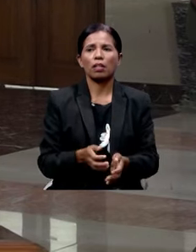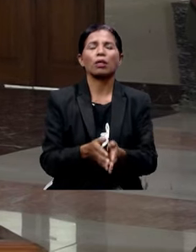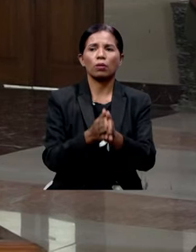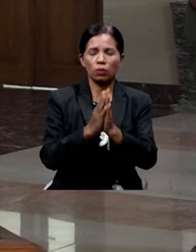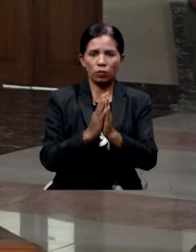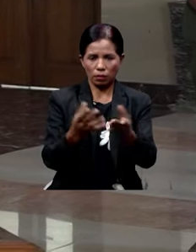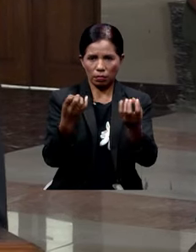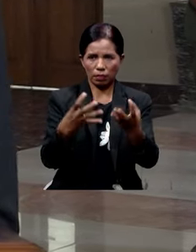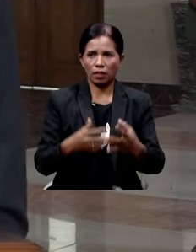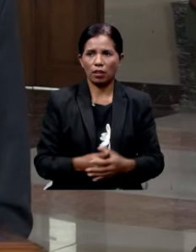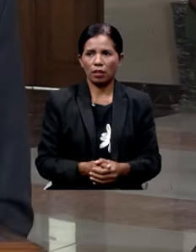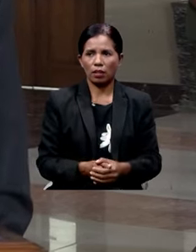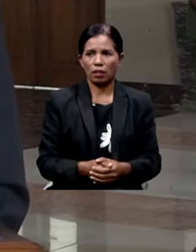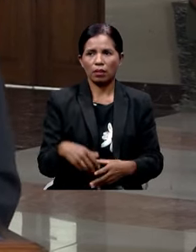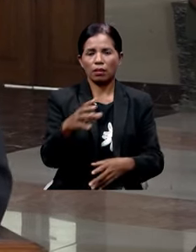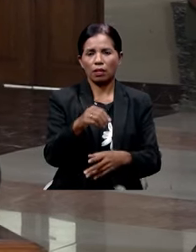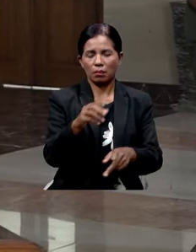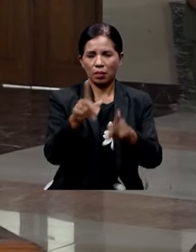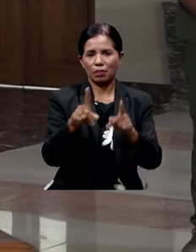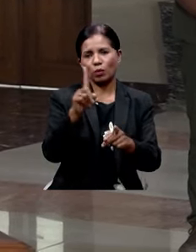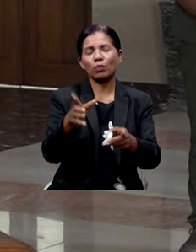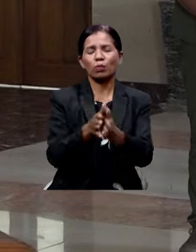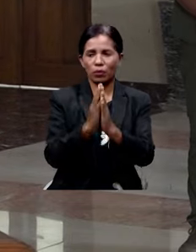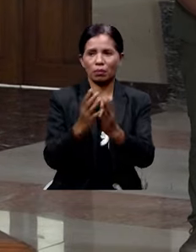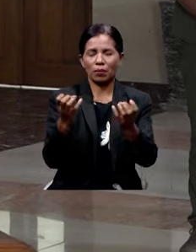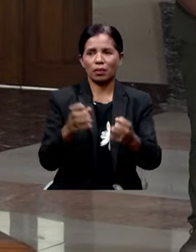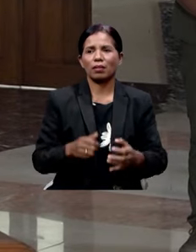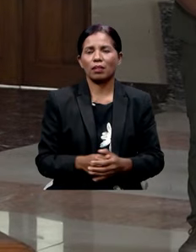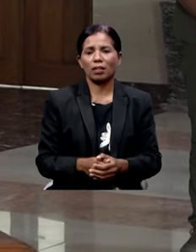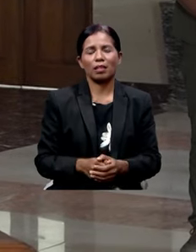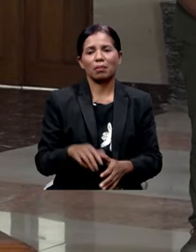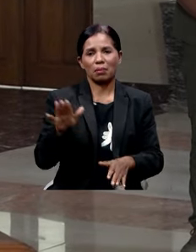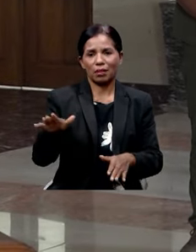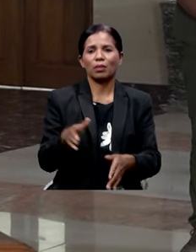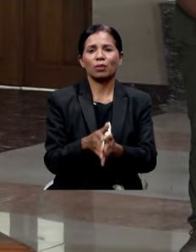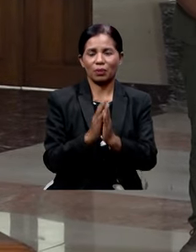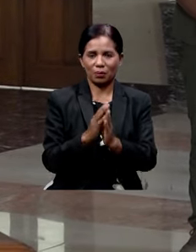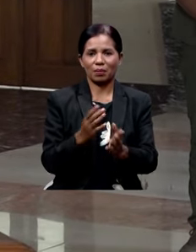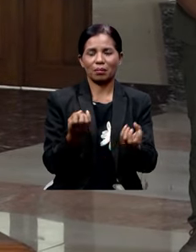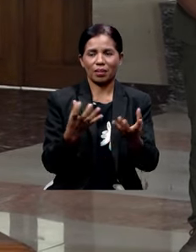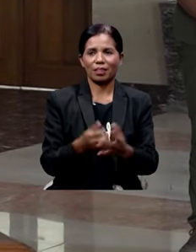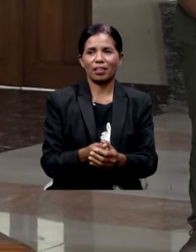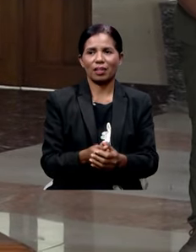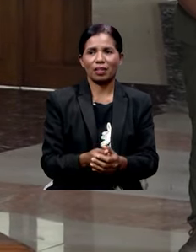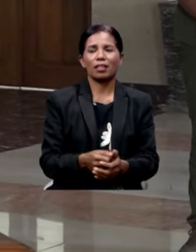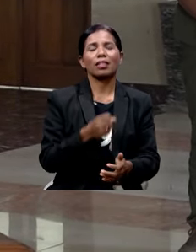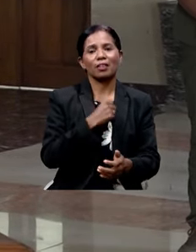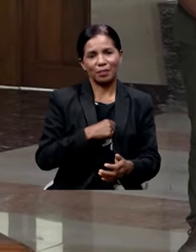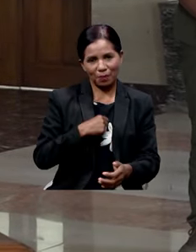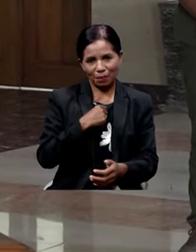Barak, creio que a Zoana vamos o Subá de Barak, para quando é o Subá de Barak, mas dessa